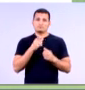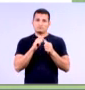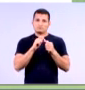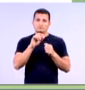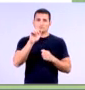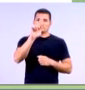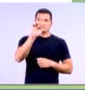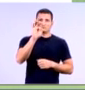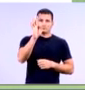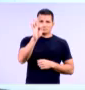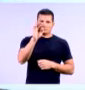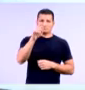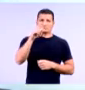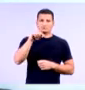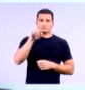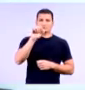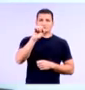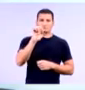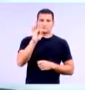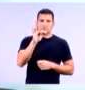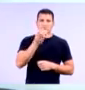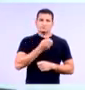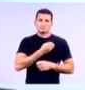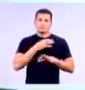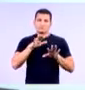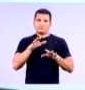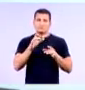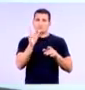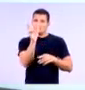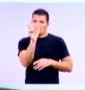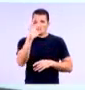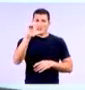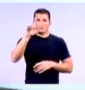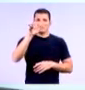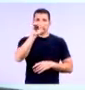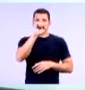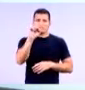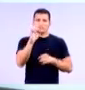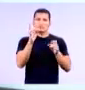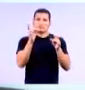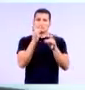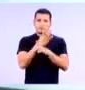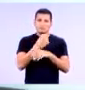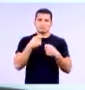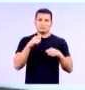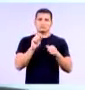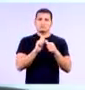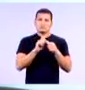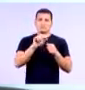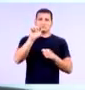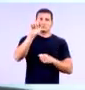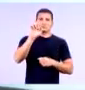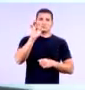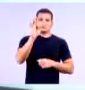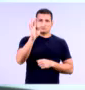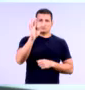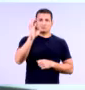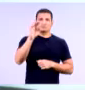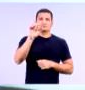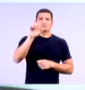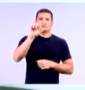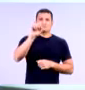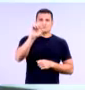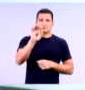o set do número. Mas na minha classe completa, eu preciso fazer o get e o set do titular e o get e o set do